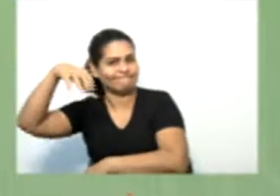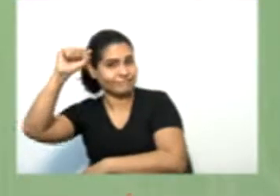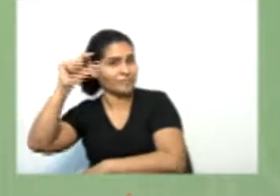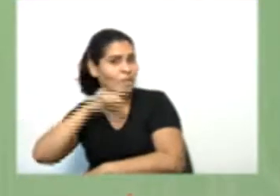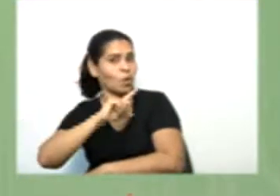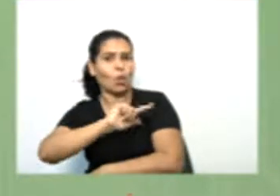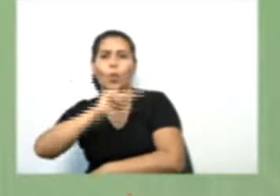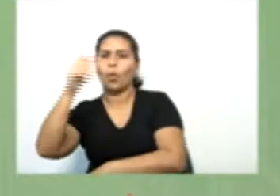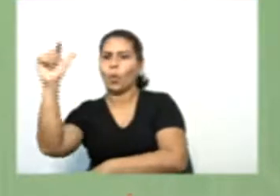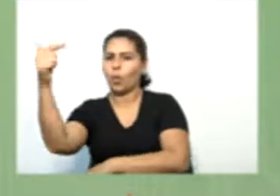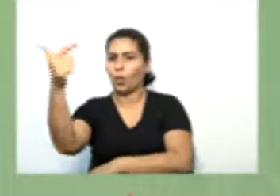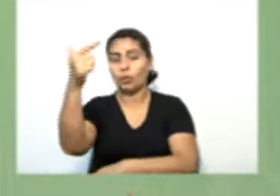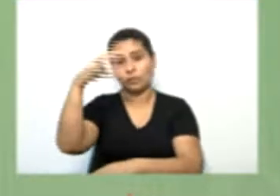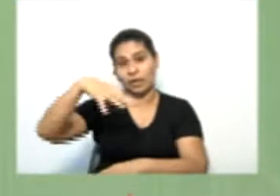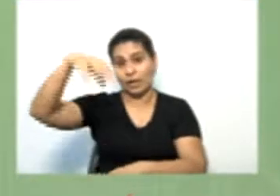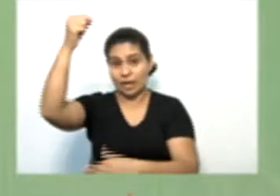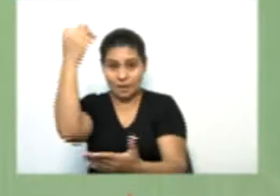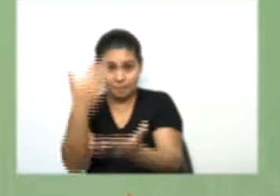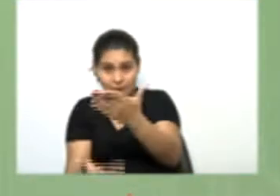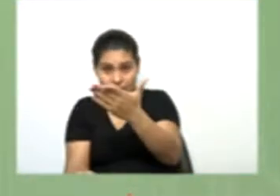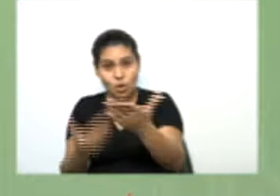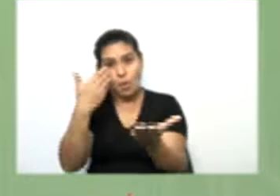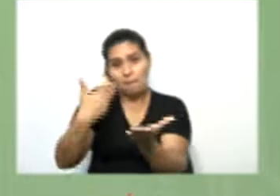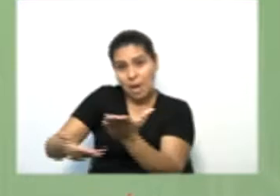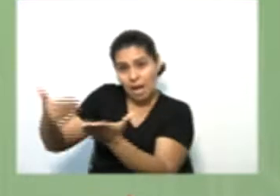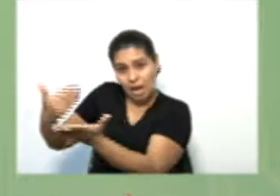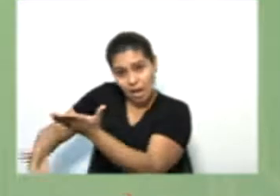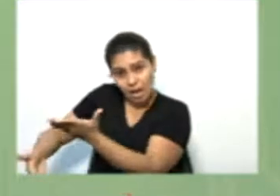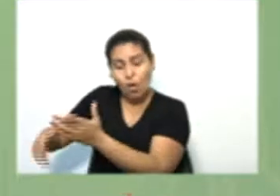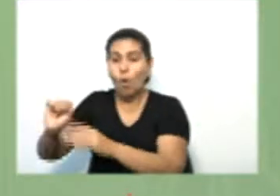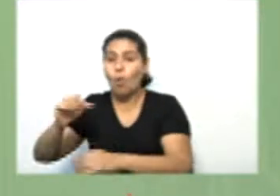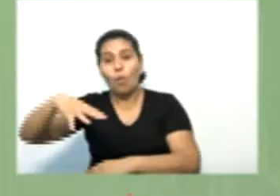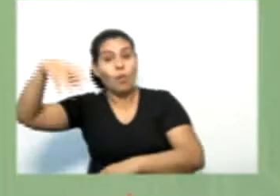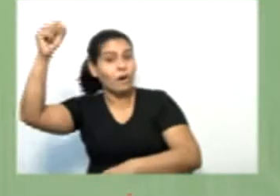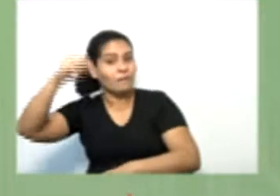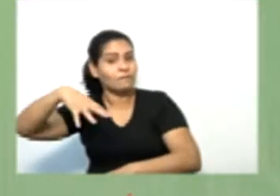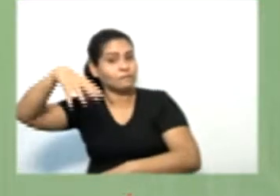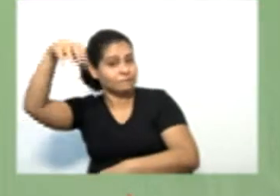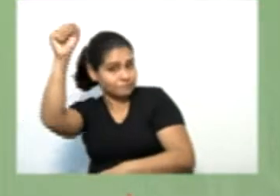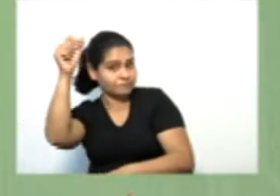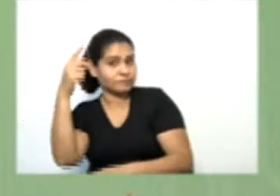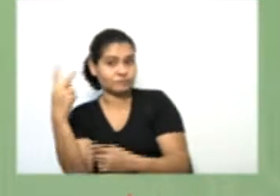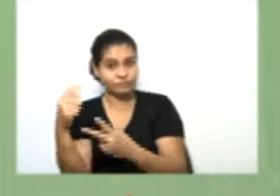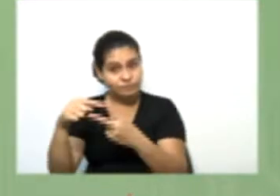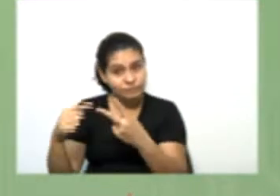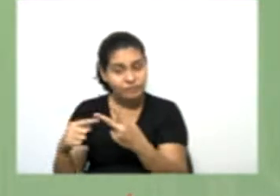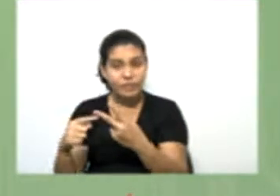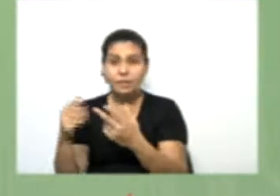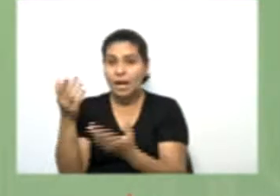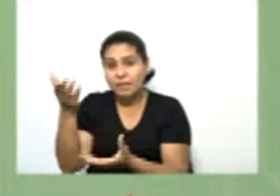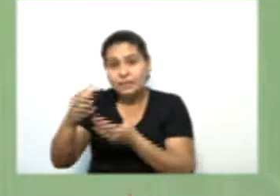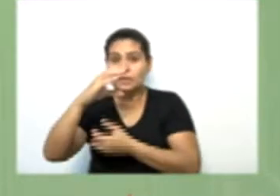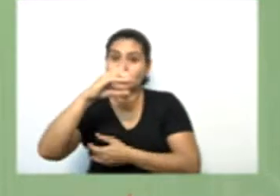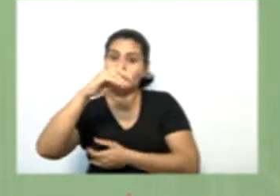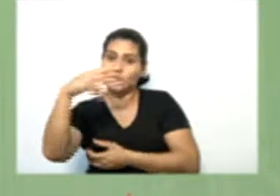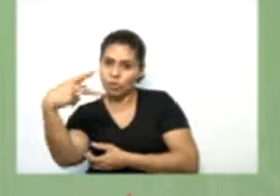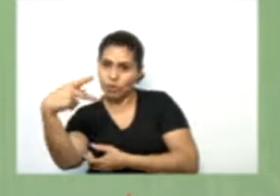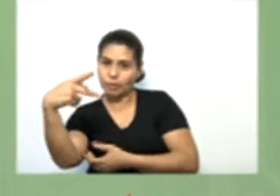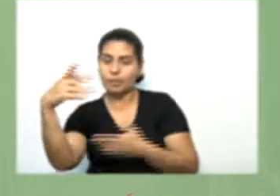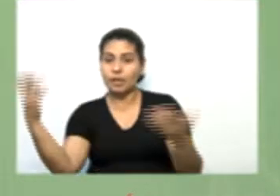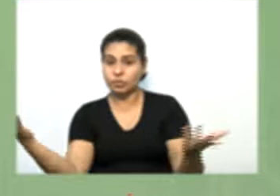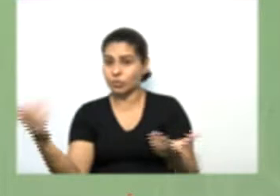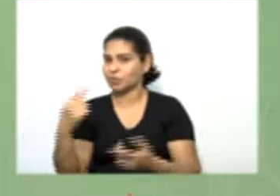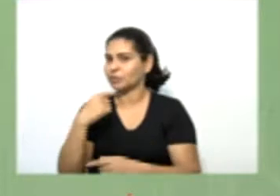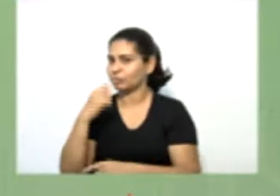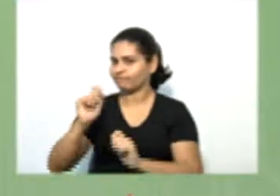outras negociações, ganha-perde, perde-perde, mas nós estamos falando de uma negociação ganha-ganha, mais cooperativa, não é? Não que